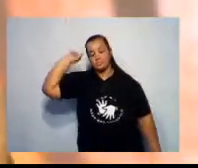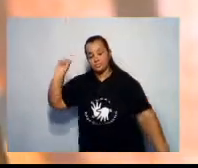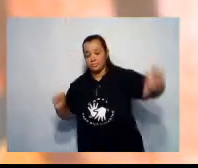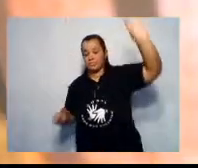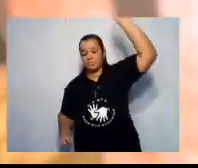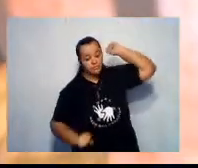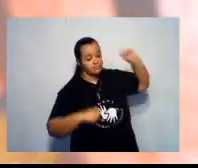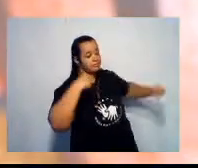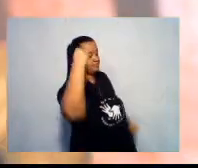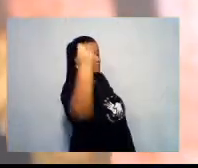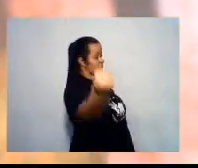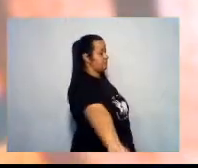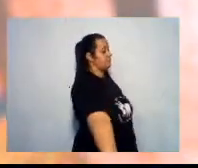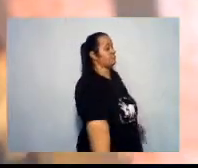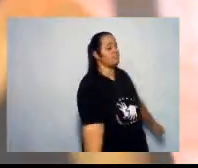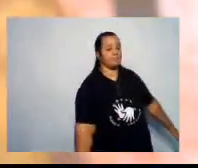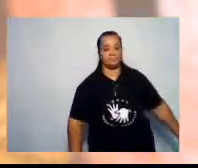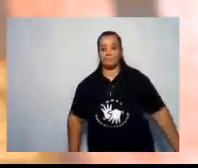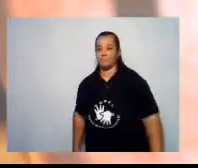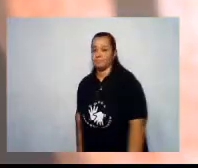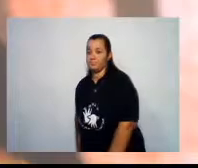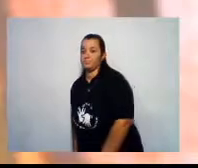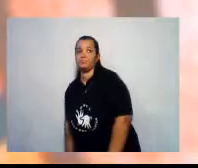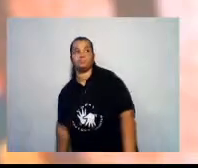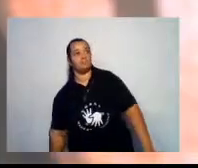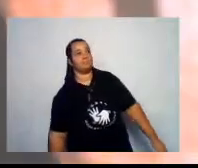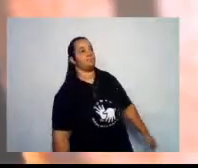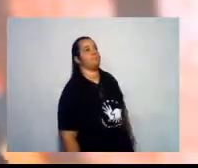Eu já escuto os teus sinais.